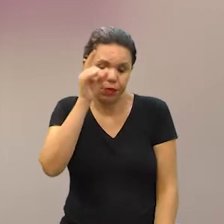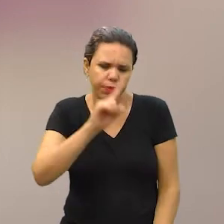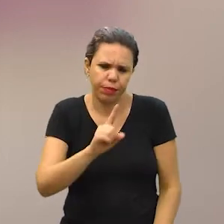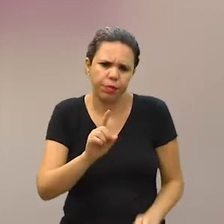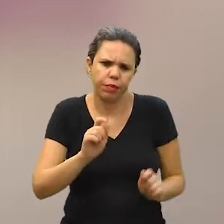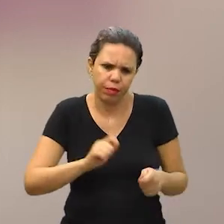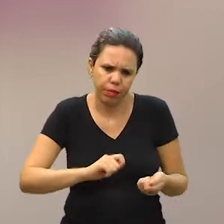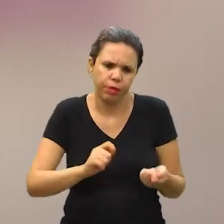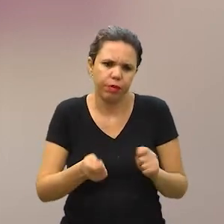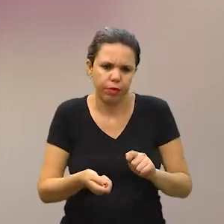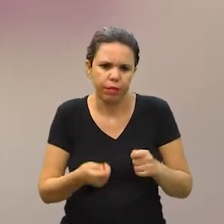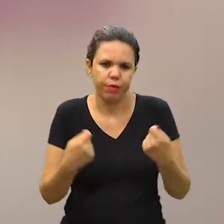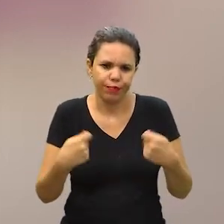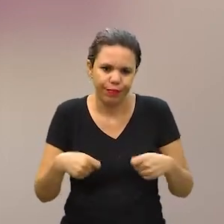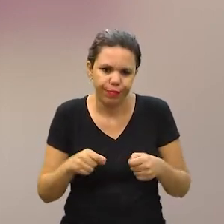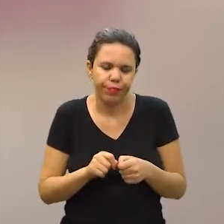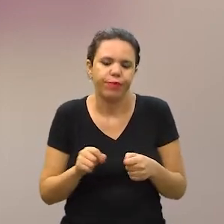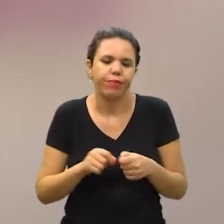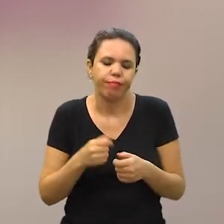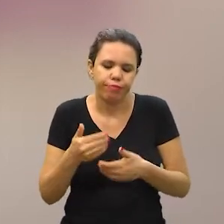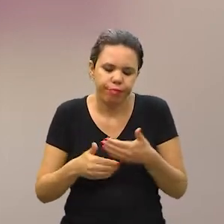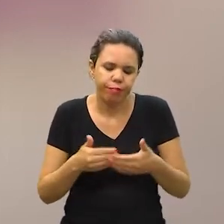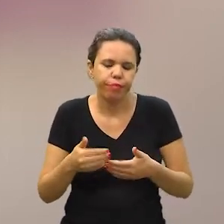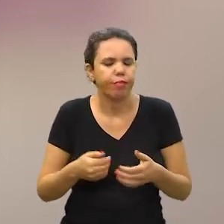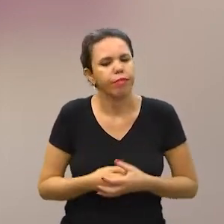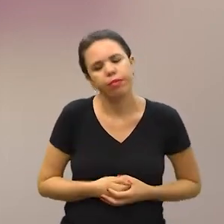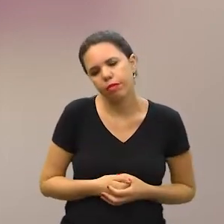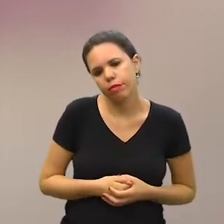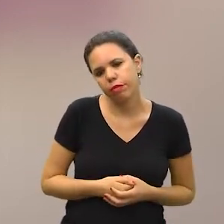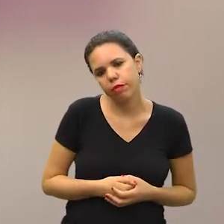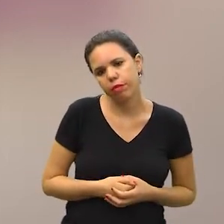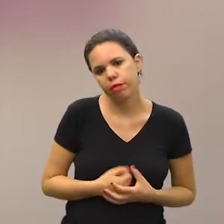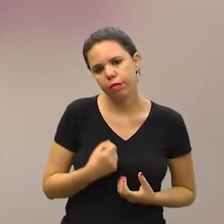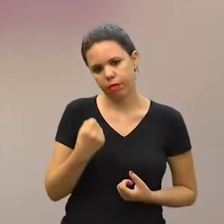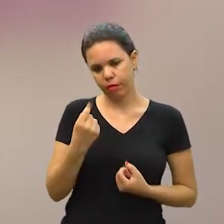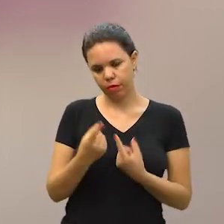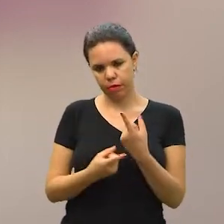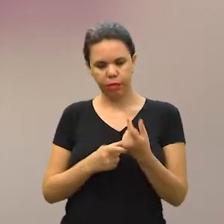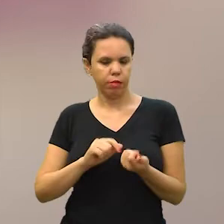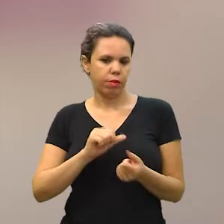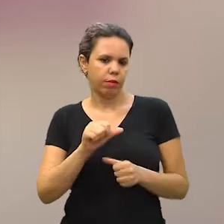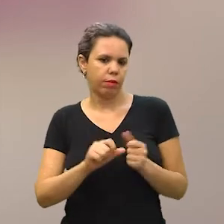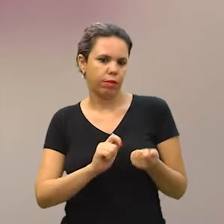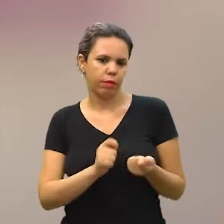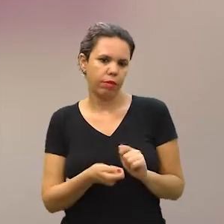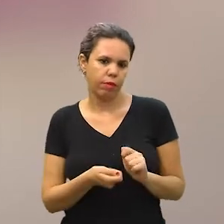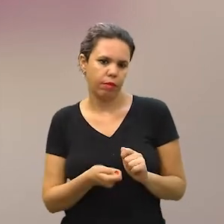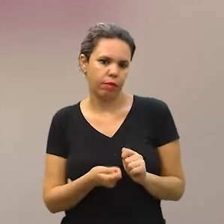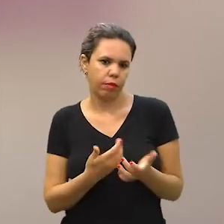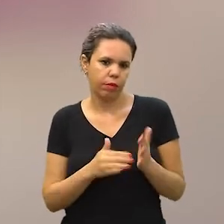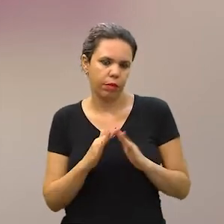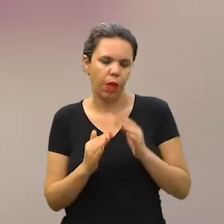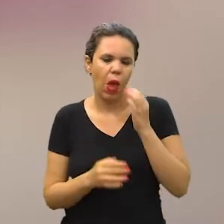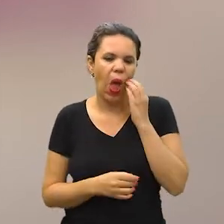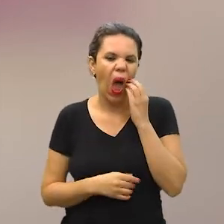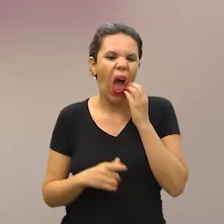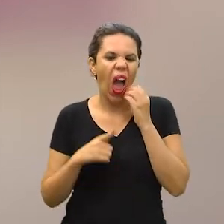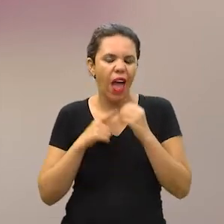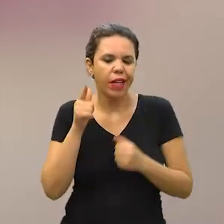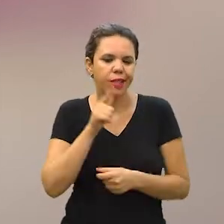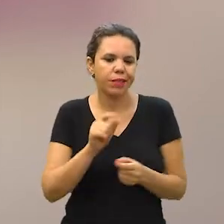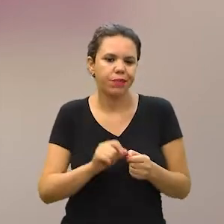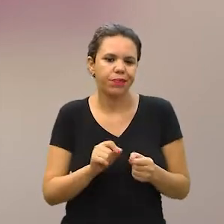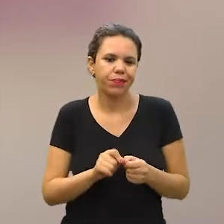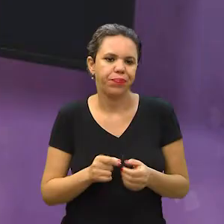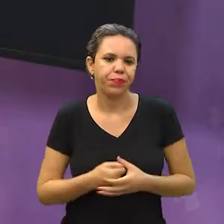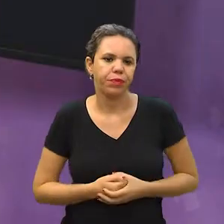aprender, mas a gente sabe que a gente precisa ir aos poucos, né? Então, algumas alterações assim na questão da escola a gente também